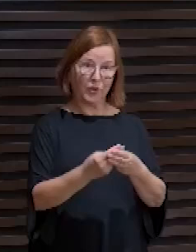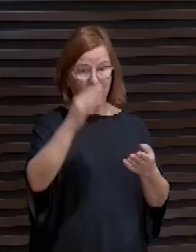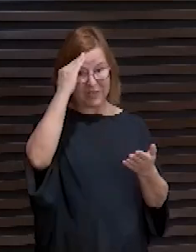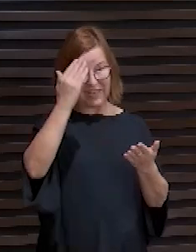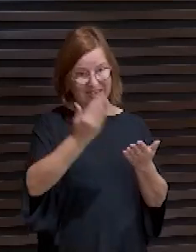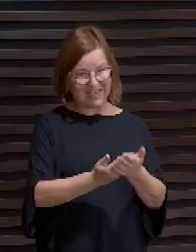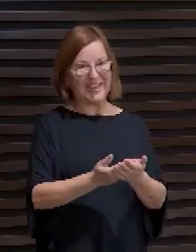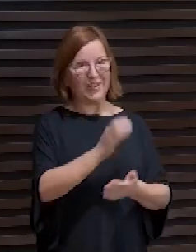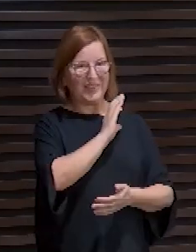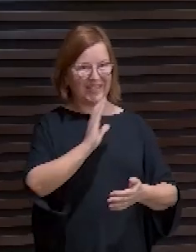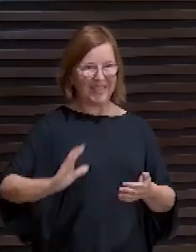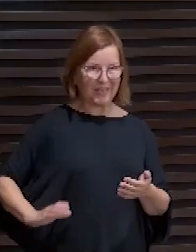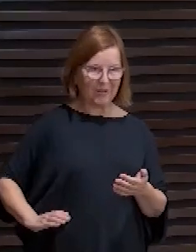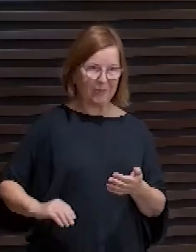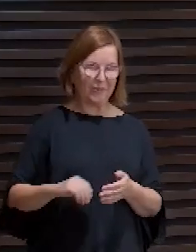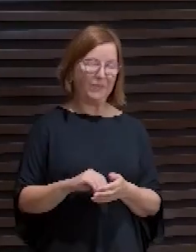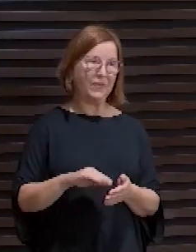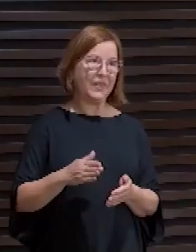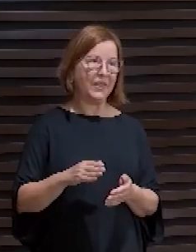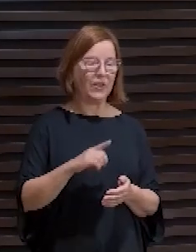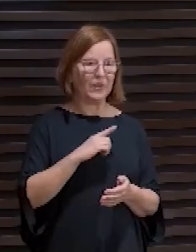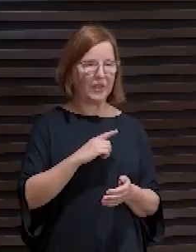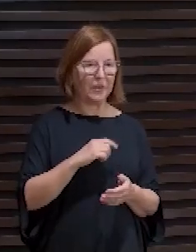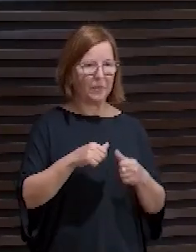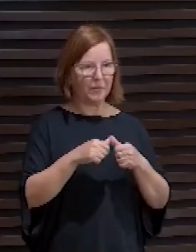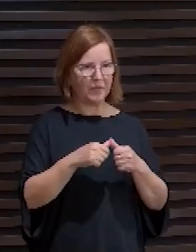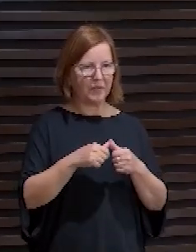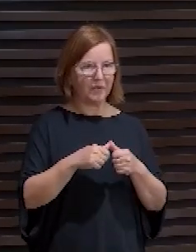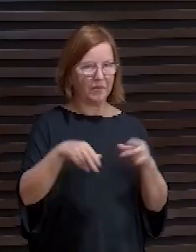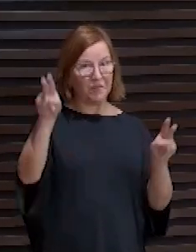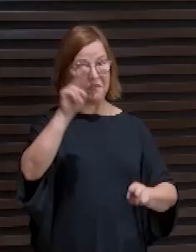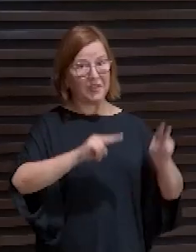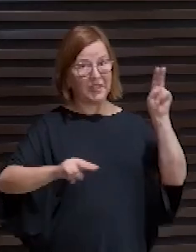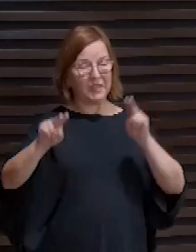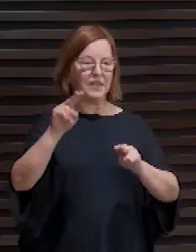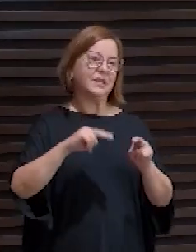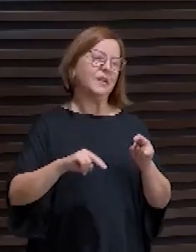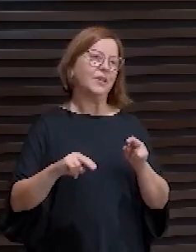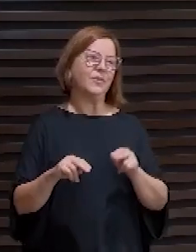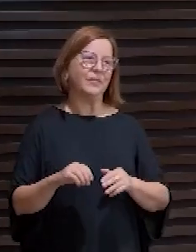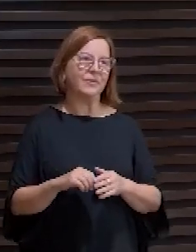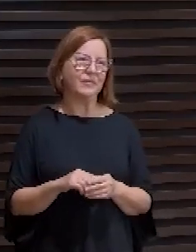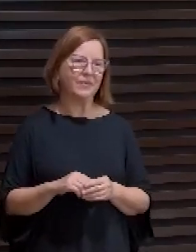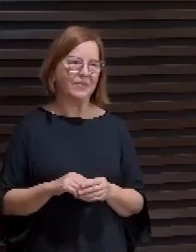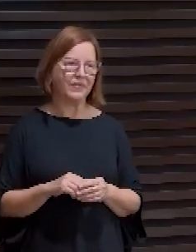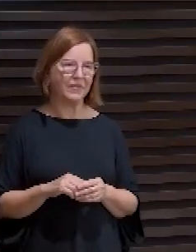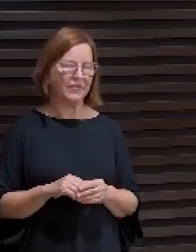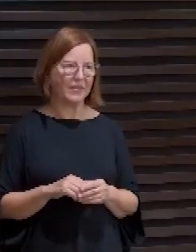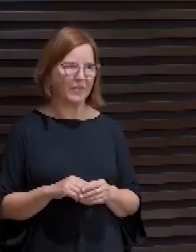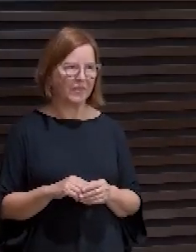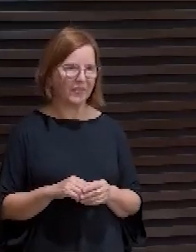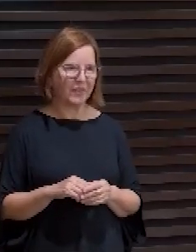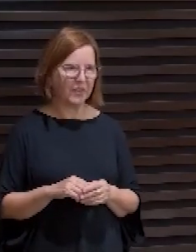cristianismo. Então nós temos esse panorama em termos de autoria, de data, que tem a ver com